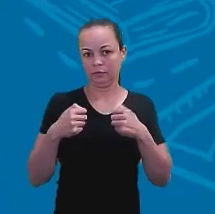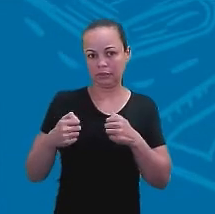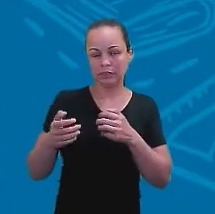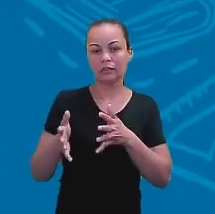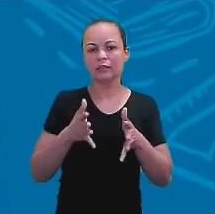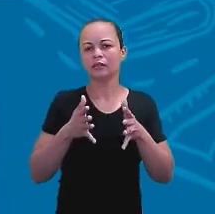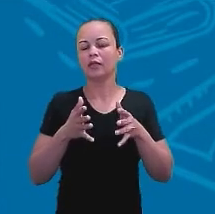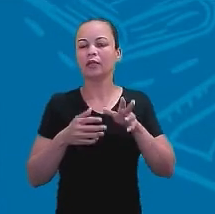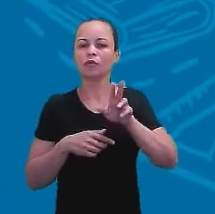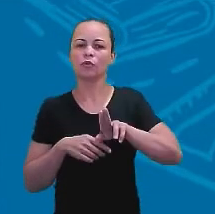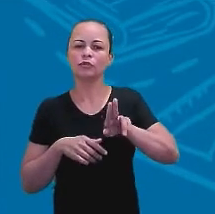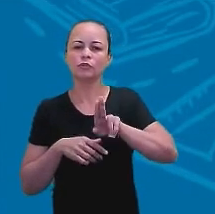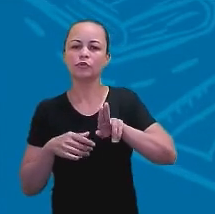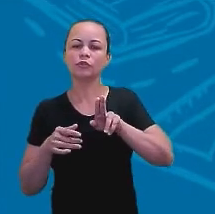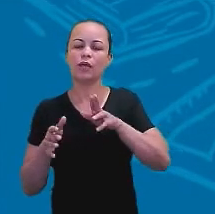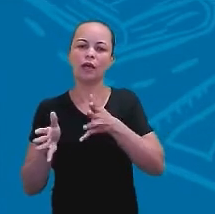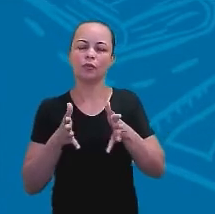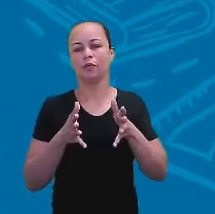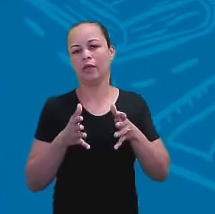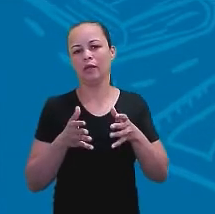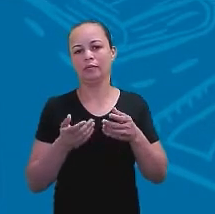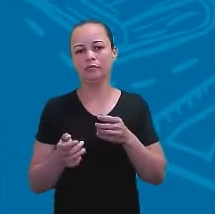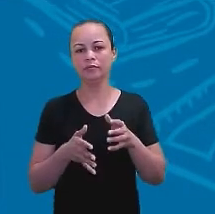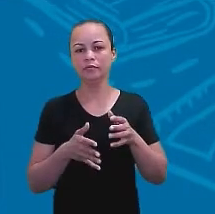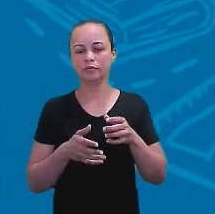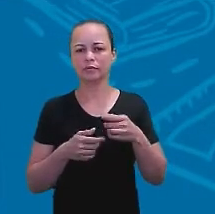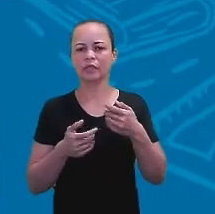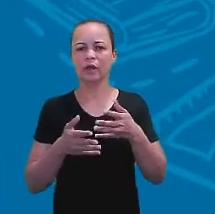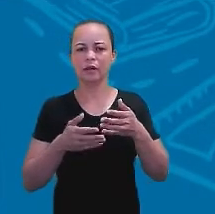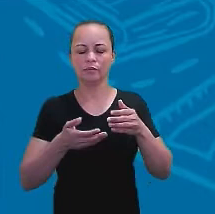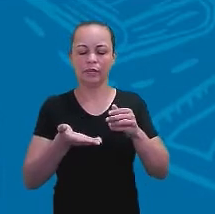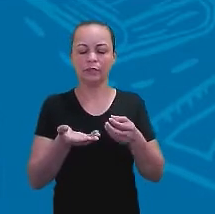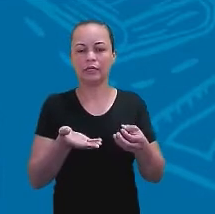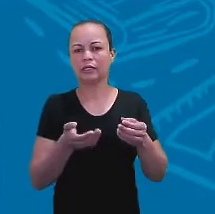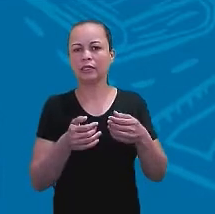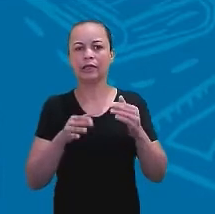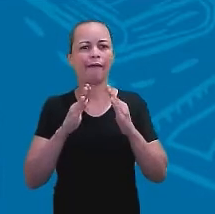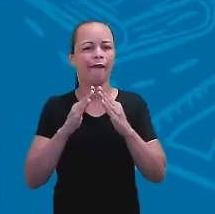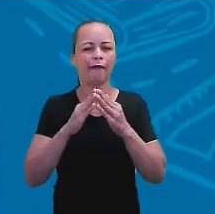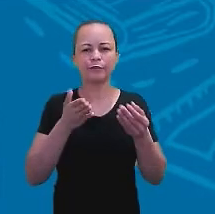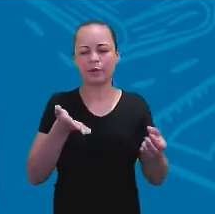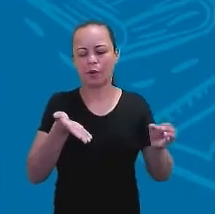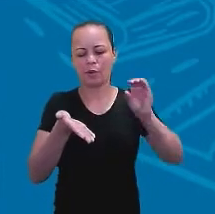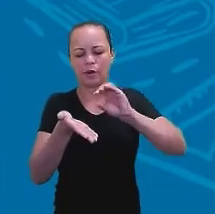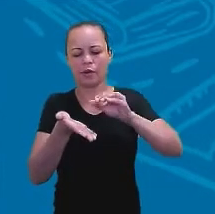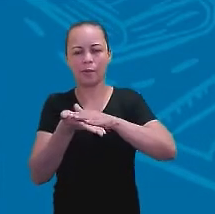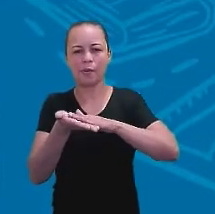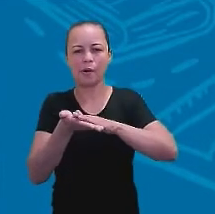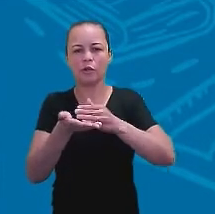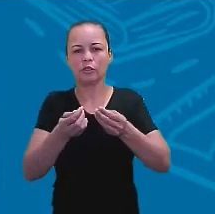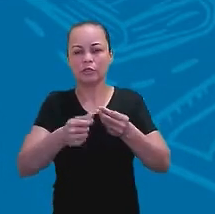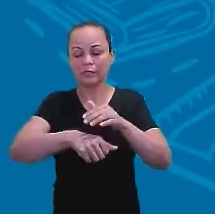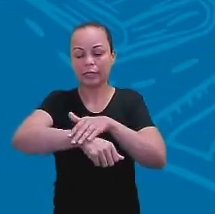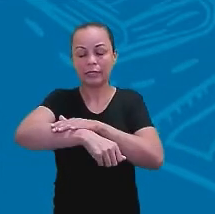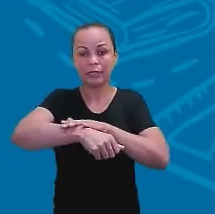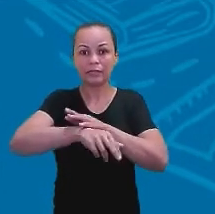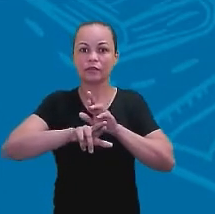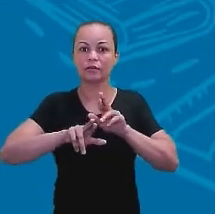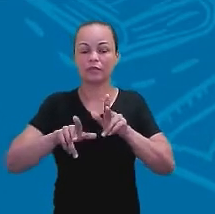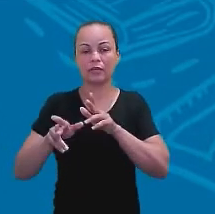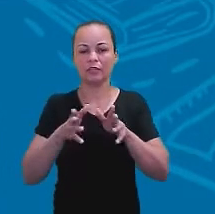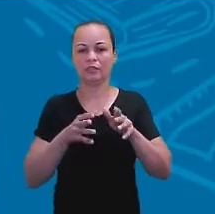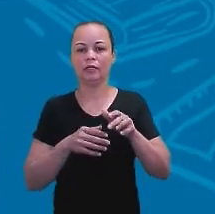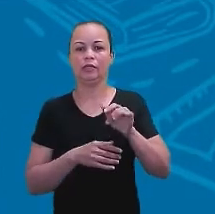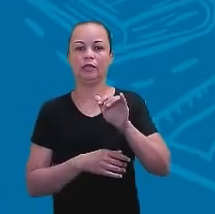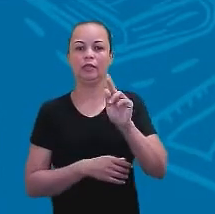ser utilizadas, como aplicar logo, imediatamente, um creme hidratante, né, porque se a gente sofreu ali uma queimadura, a